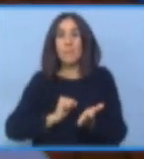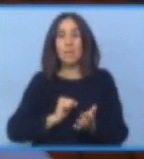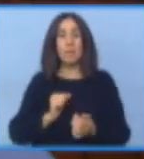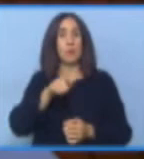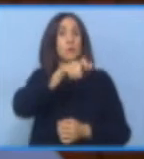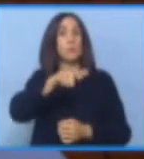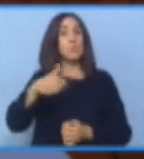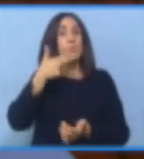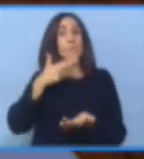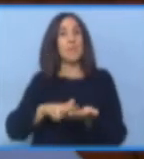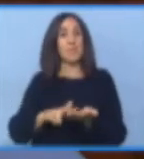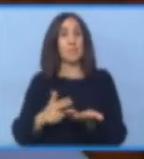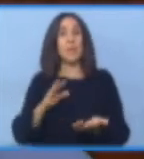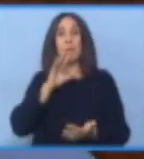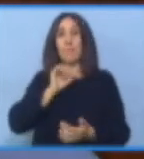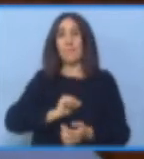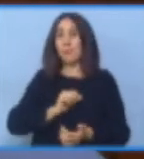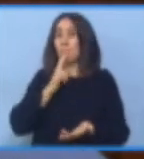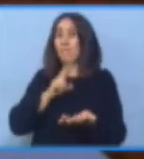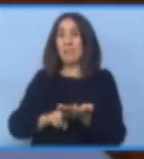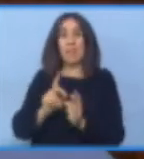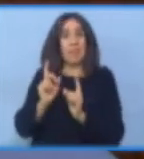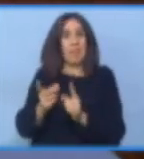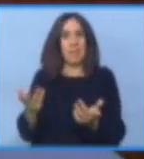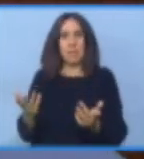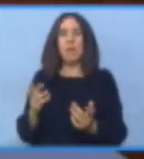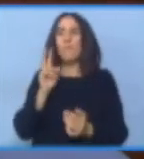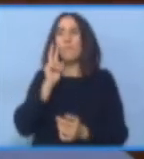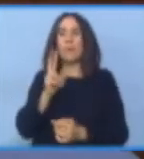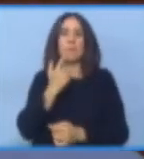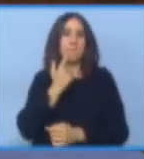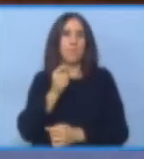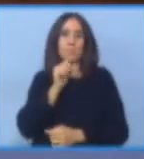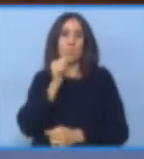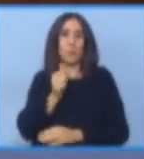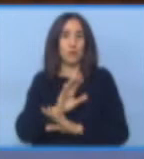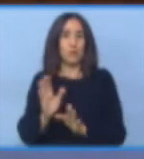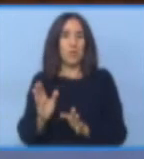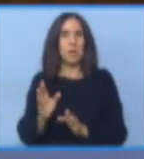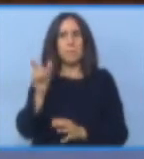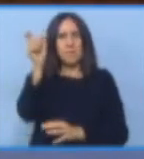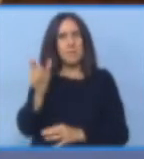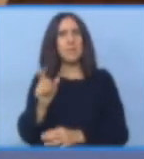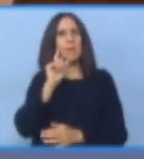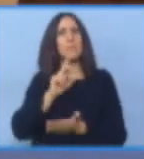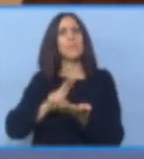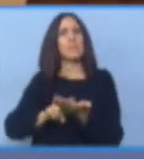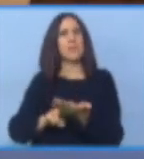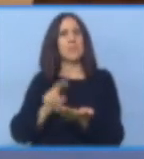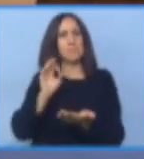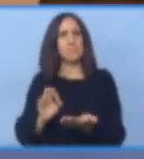são verdade, não é? A minha mãe é uma verdade inequívoca. Ninguém a pode ver, porque já morreu, não é? Mas ela é uma verdade